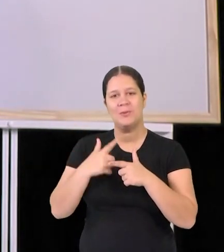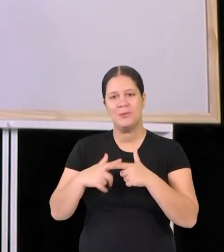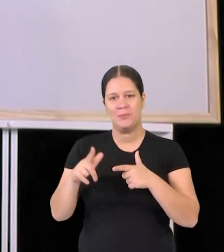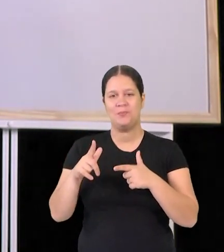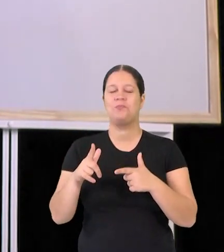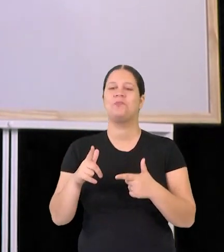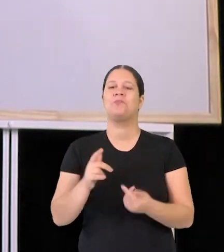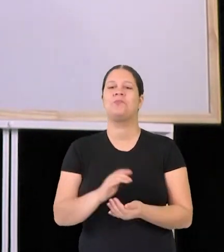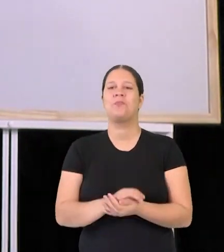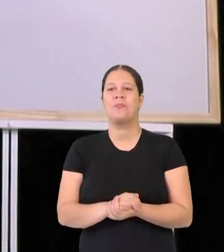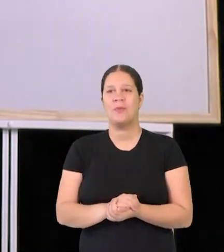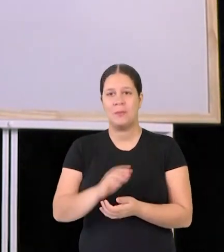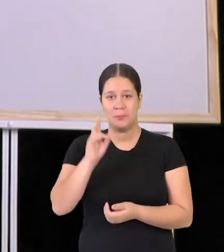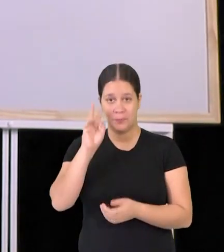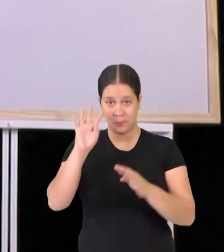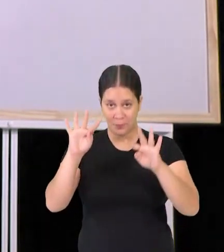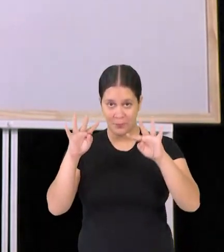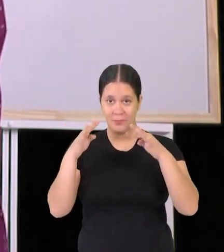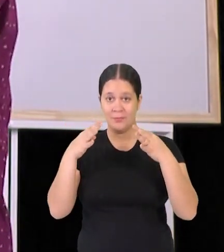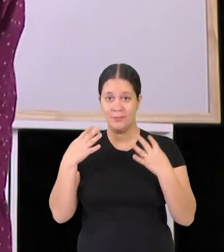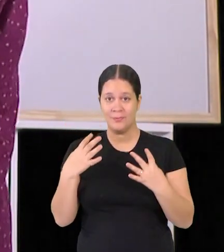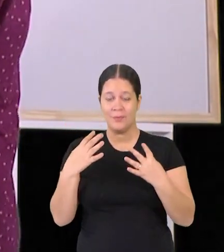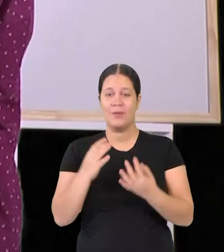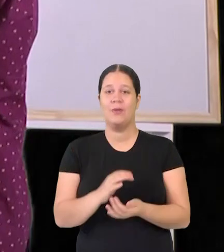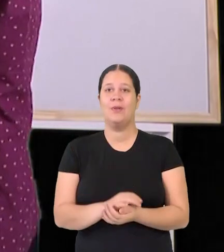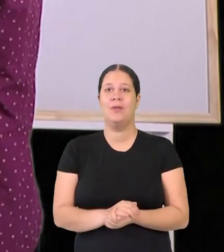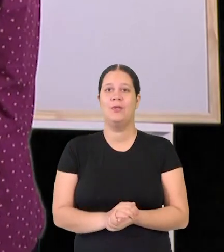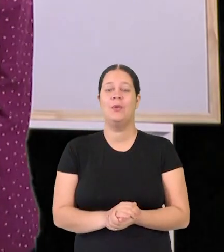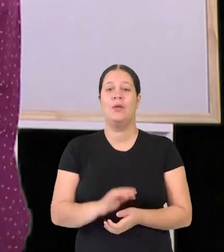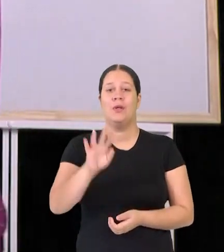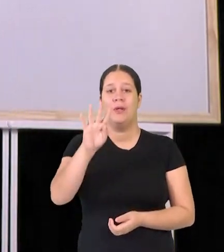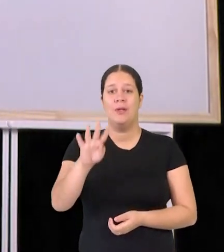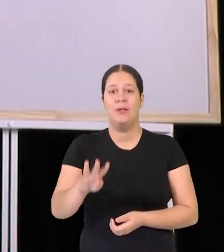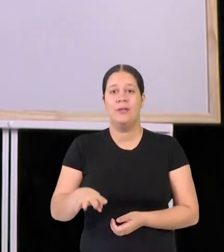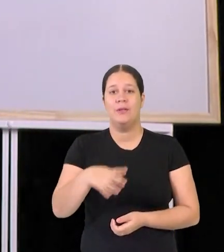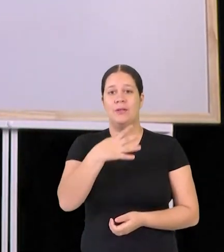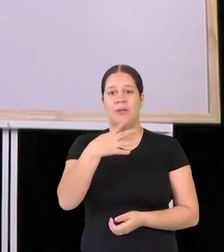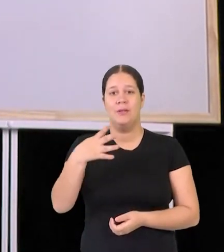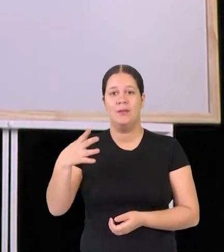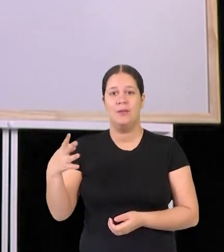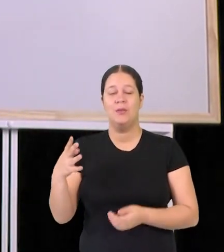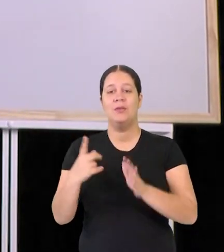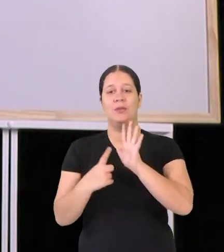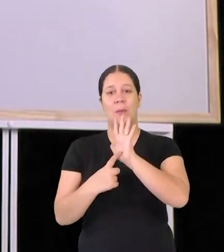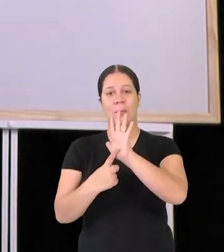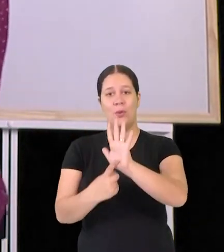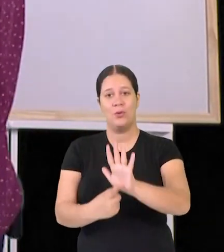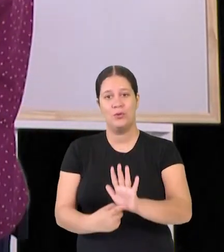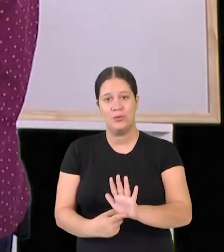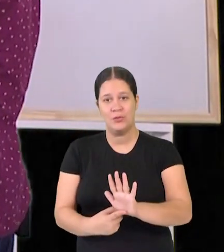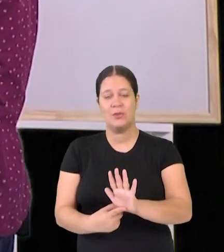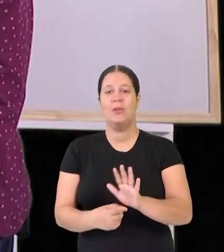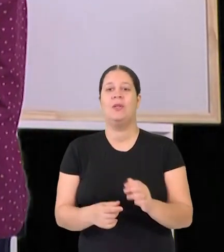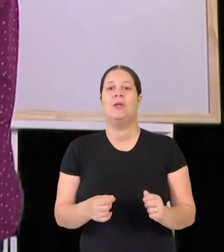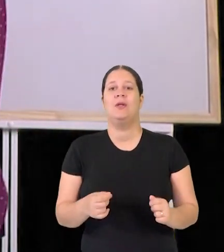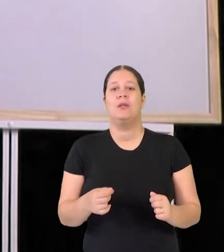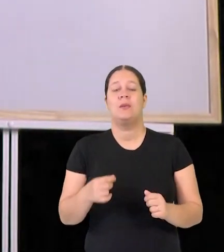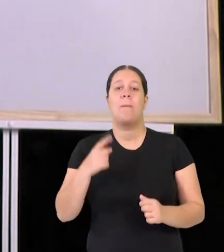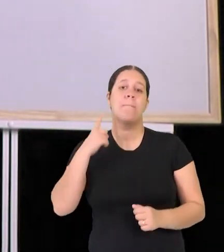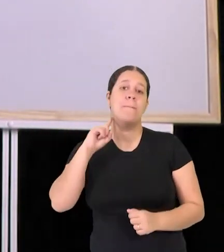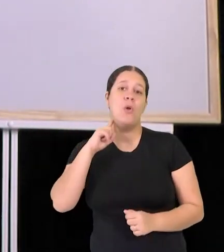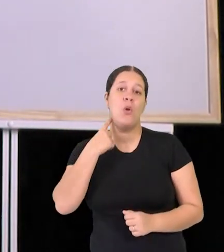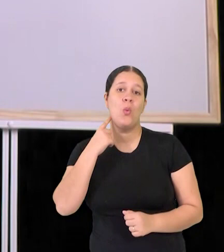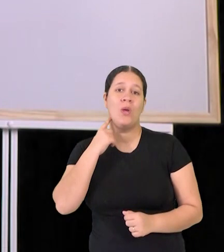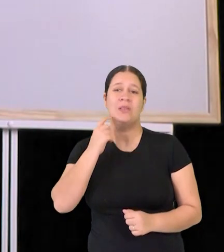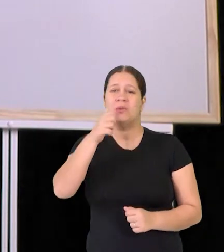nosso redor. Fica ligado aí. O gráfico abaixo mostra as condições de dispersão de poluentes